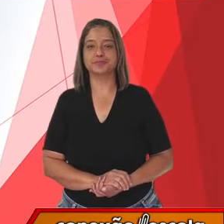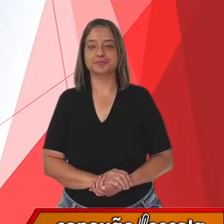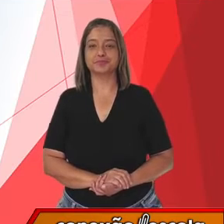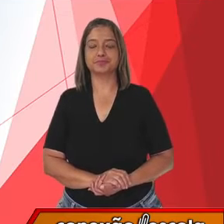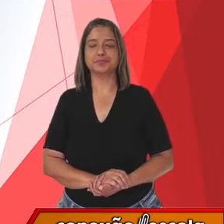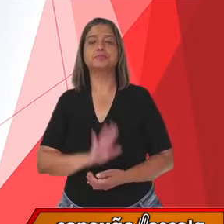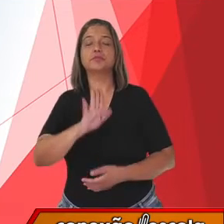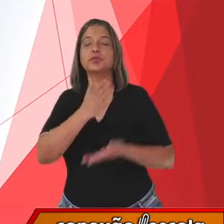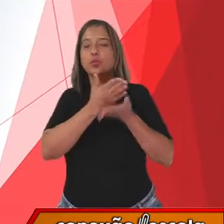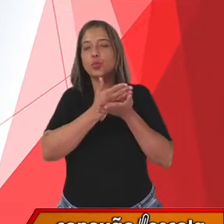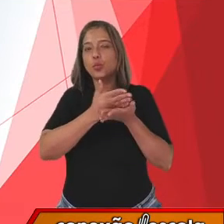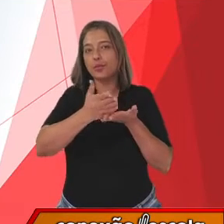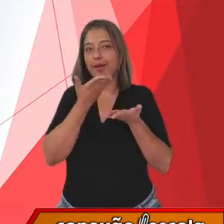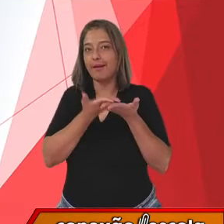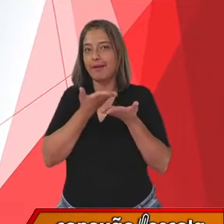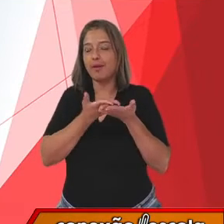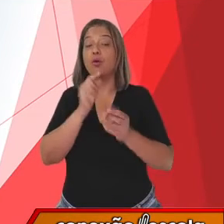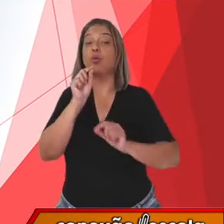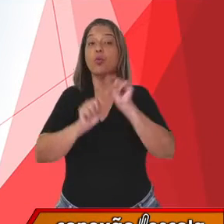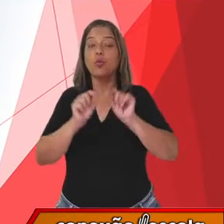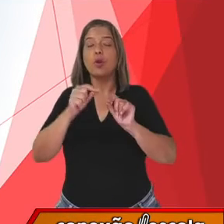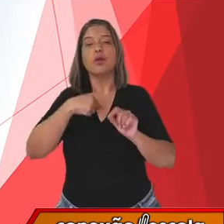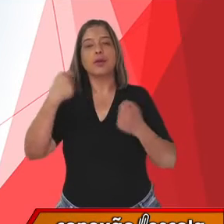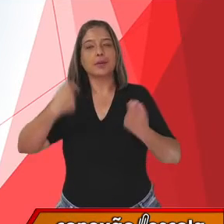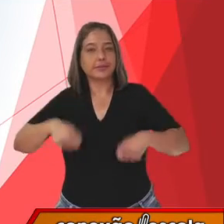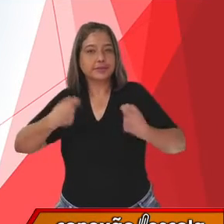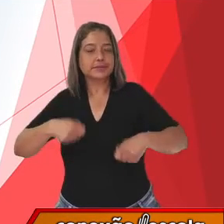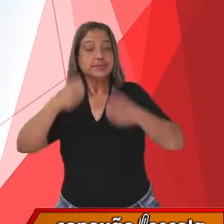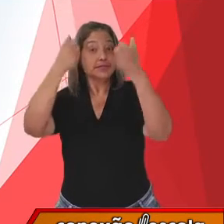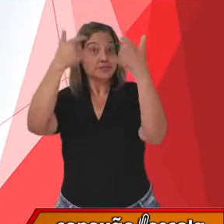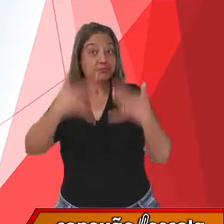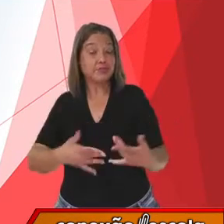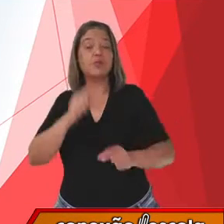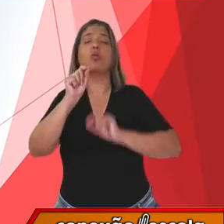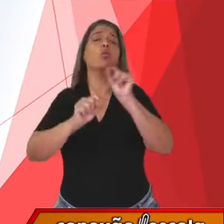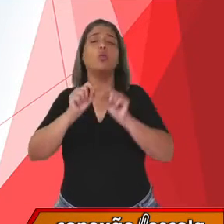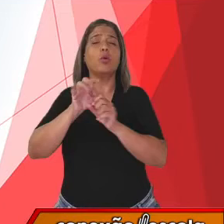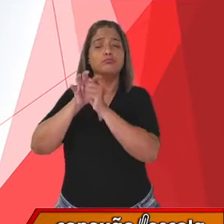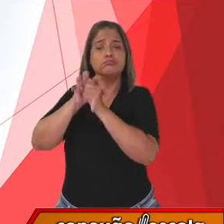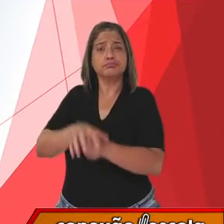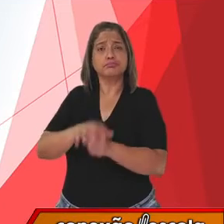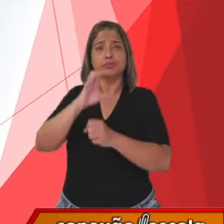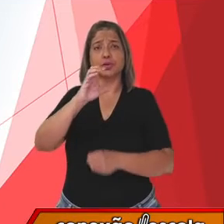Para começar a aula, preciso te contar o que é colonização.